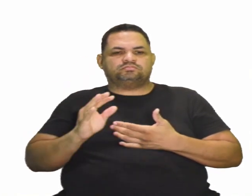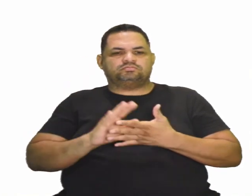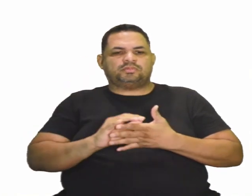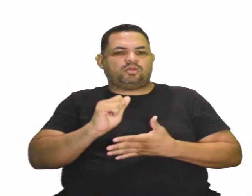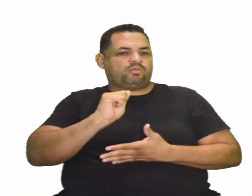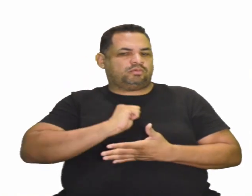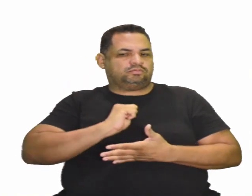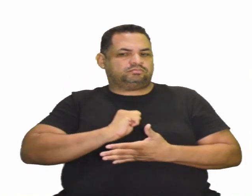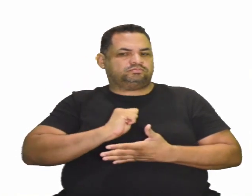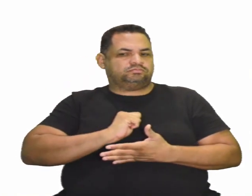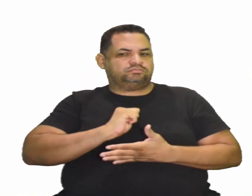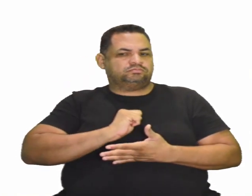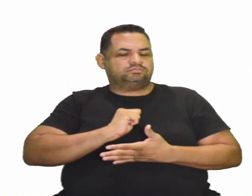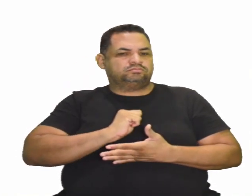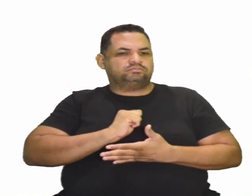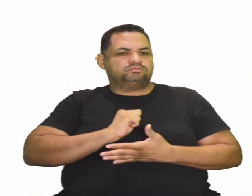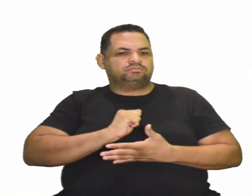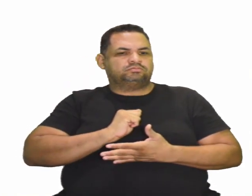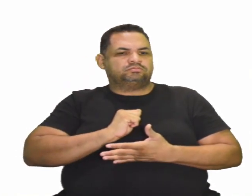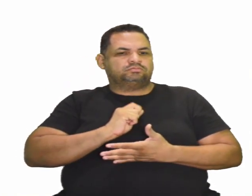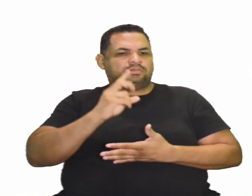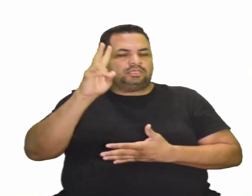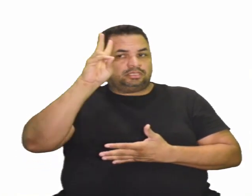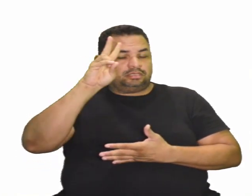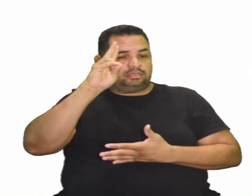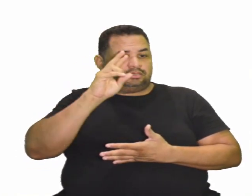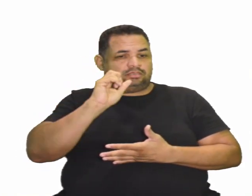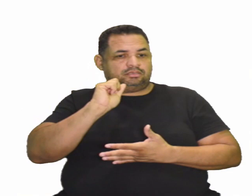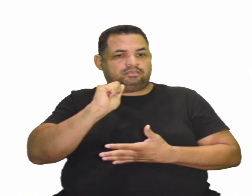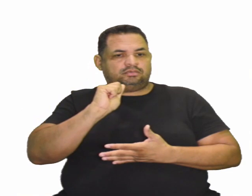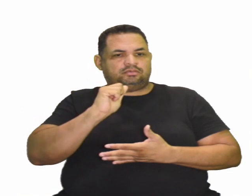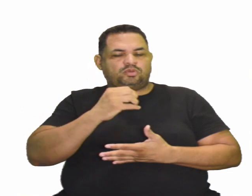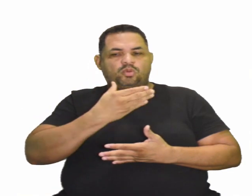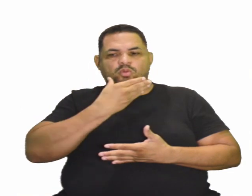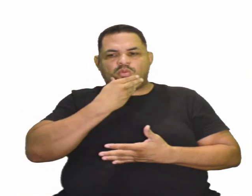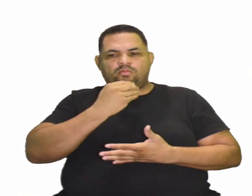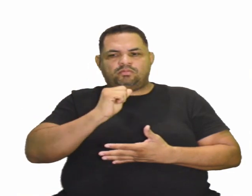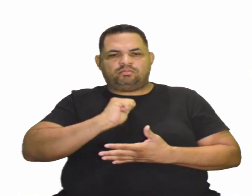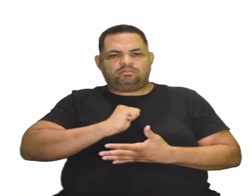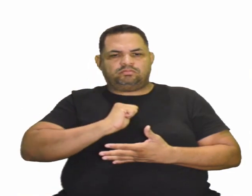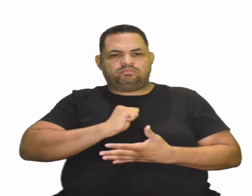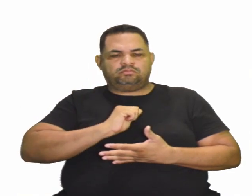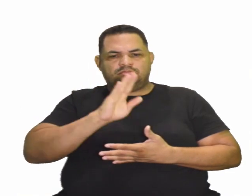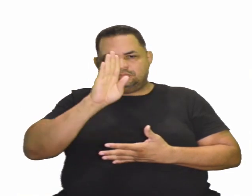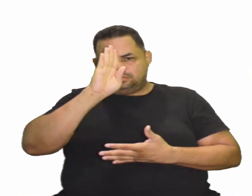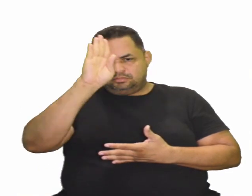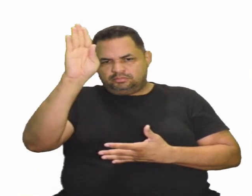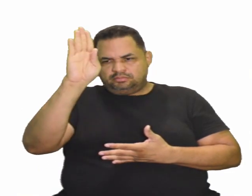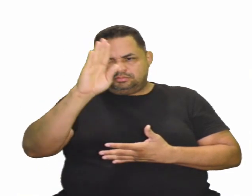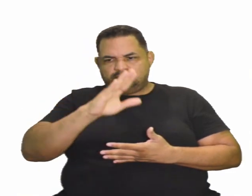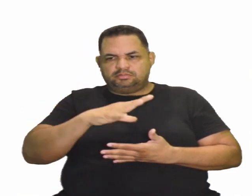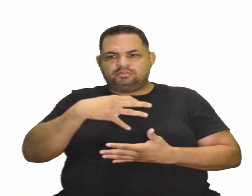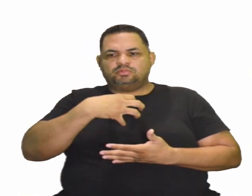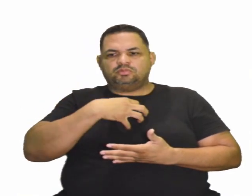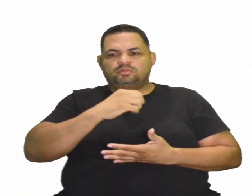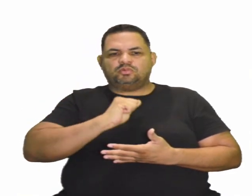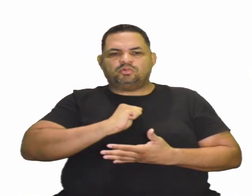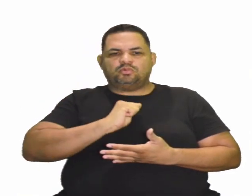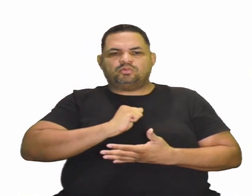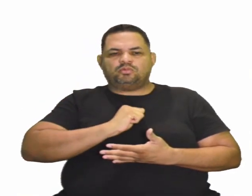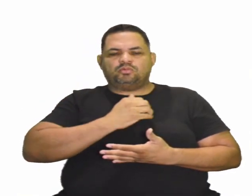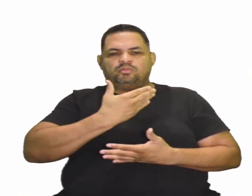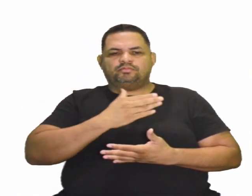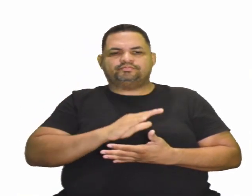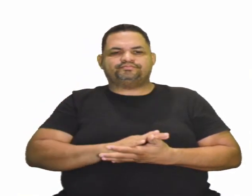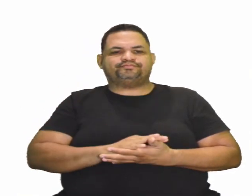antropocentrismo, né? Lembra? Antropo, homem, né? Centrismo, centro, o homem como centro.